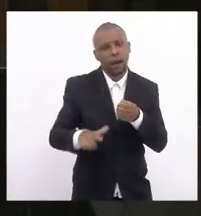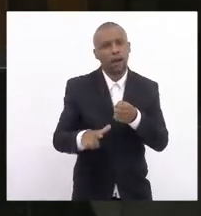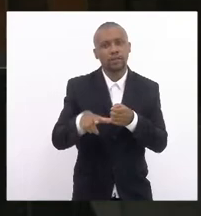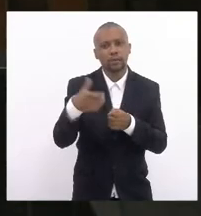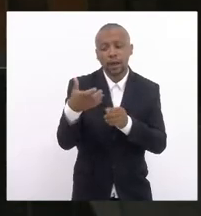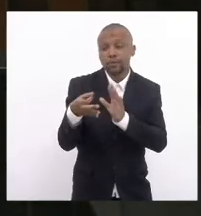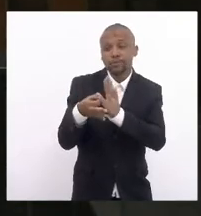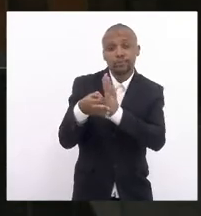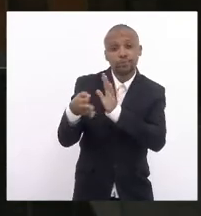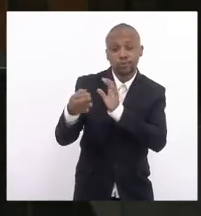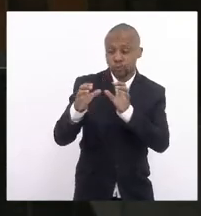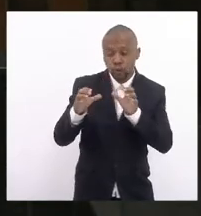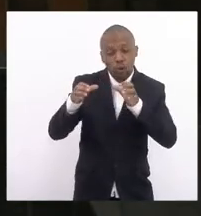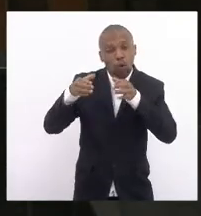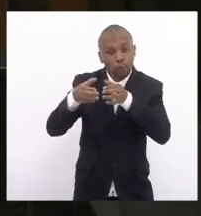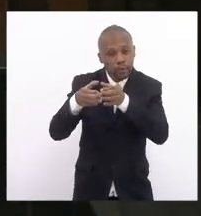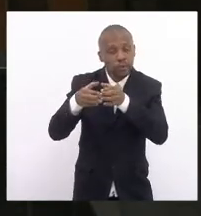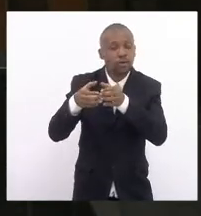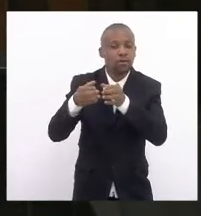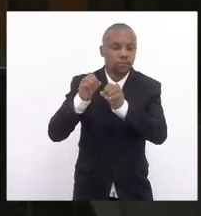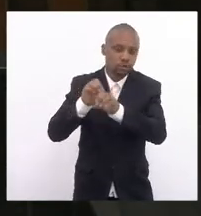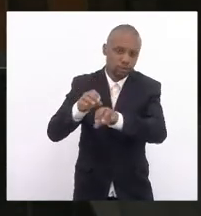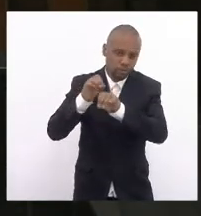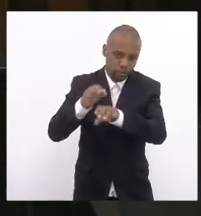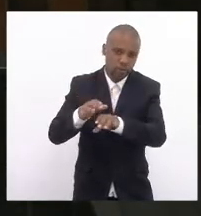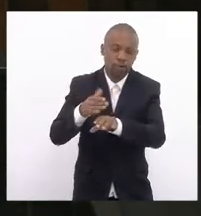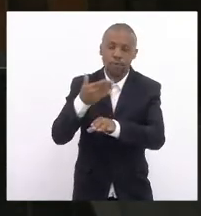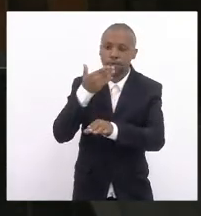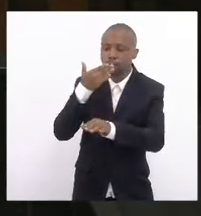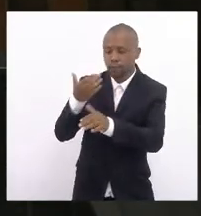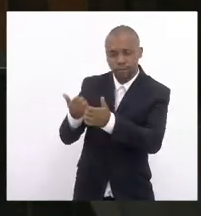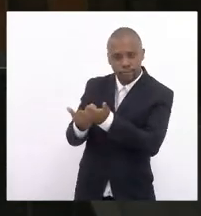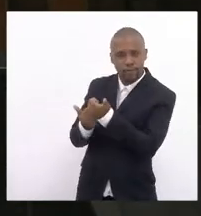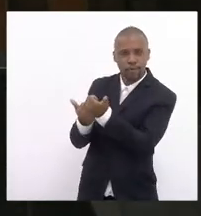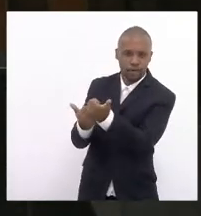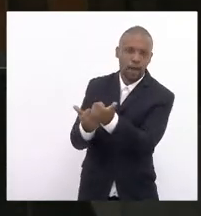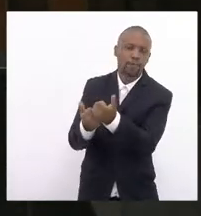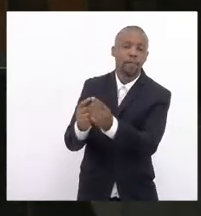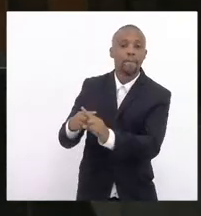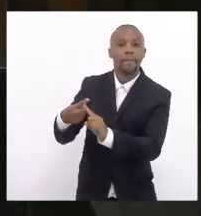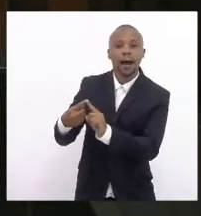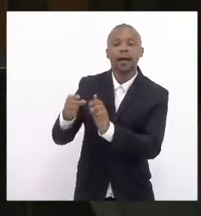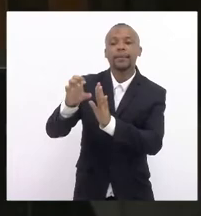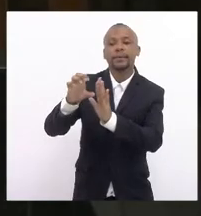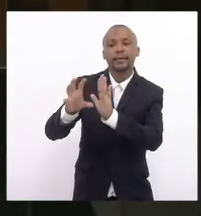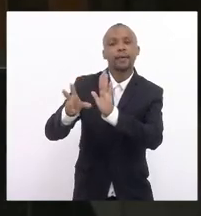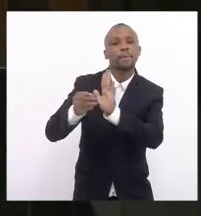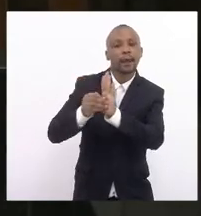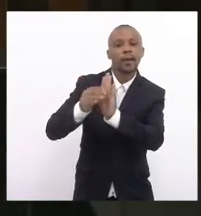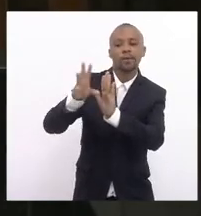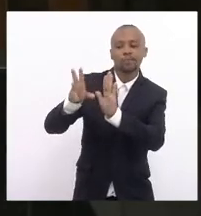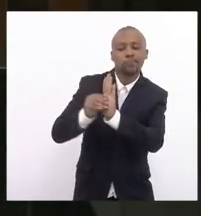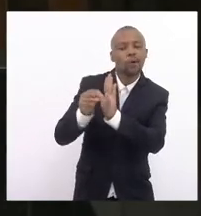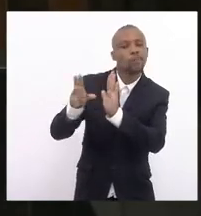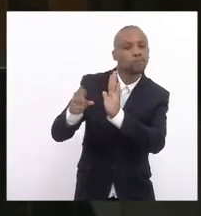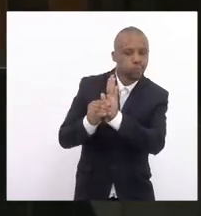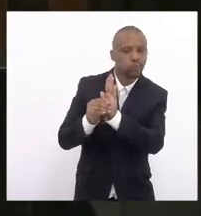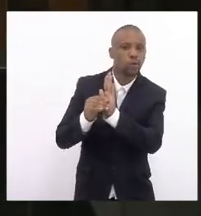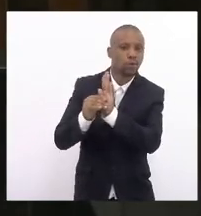foi favorável, com emendas a esse projeto. As emendas que eu apresentei foram justamente no sentido de complementar. É